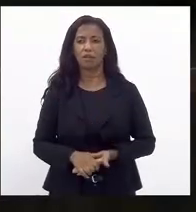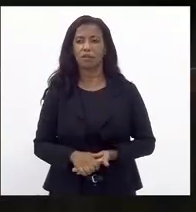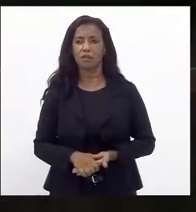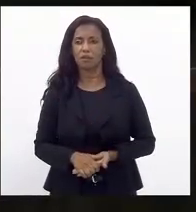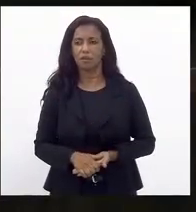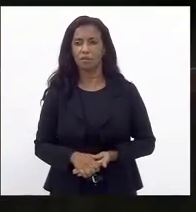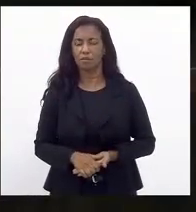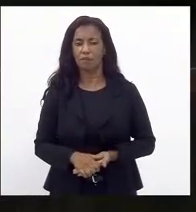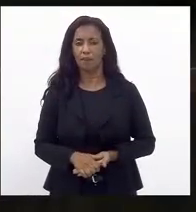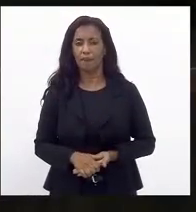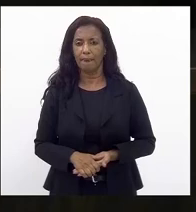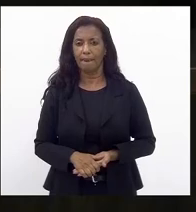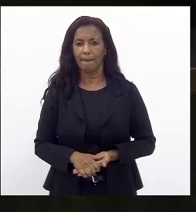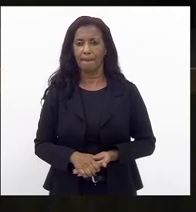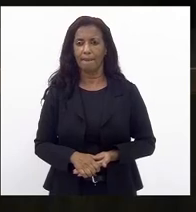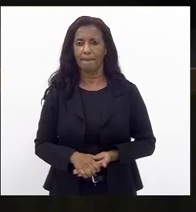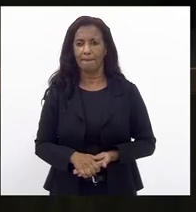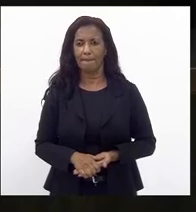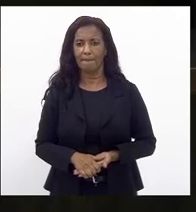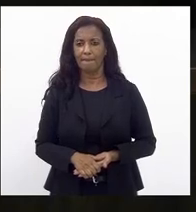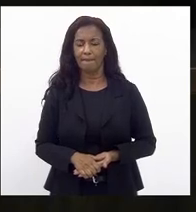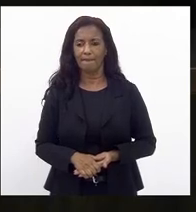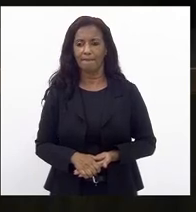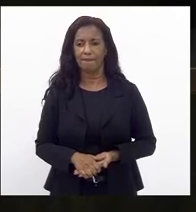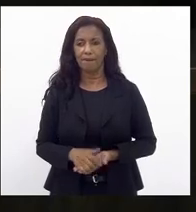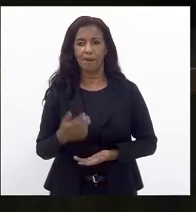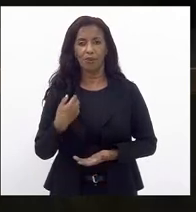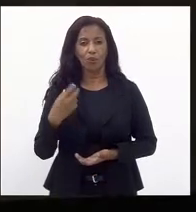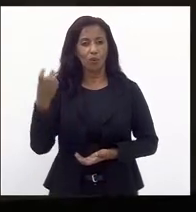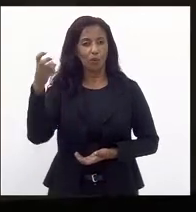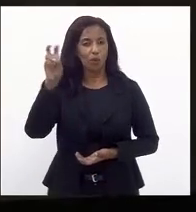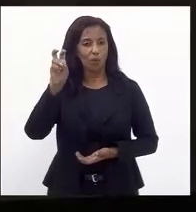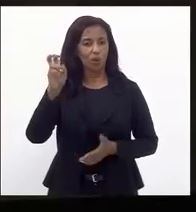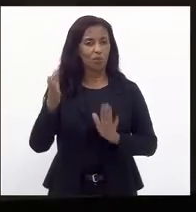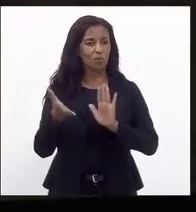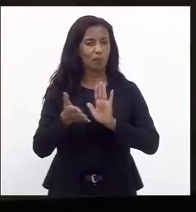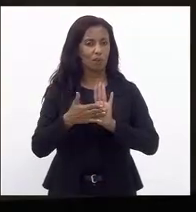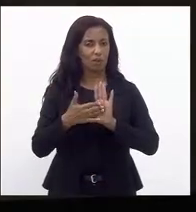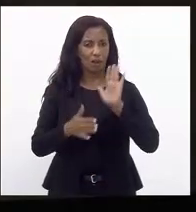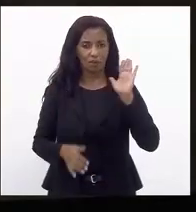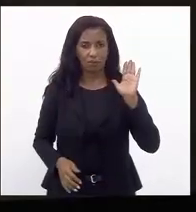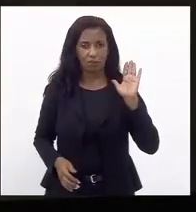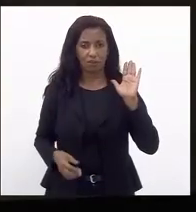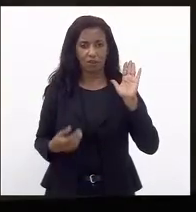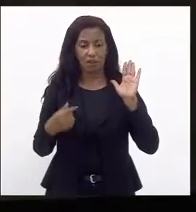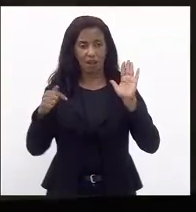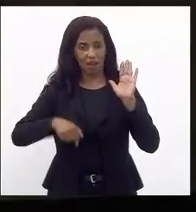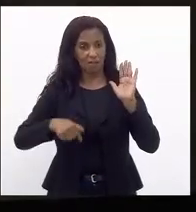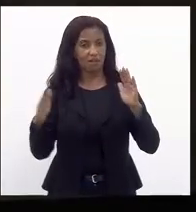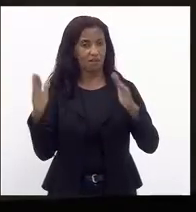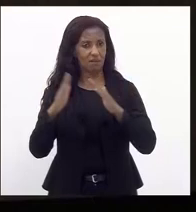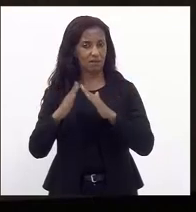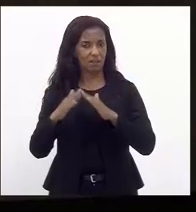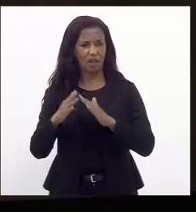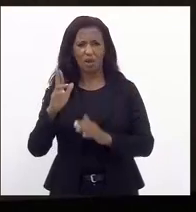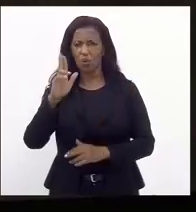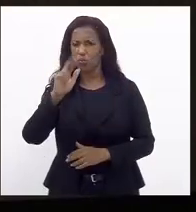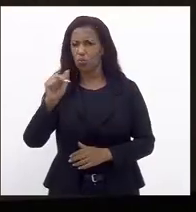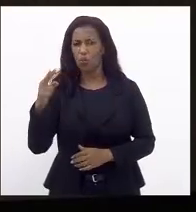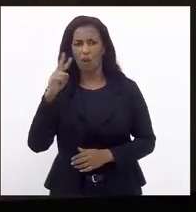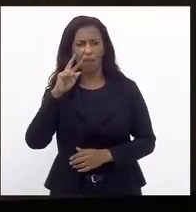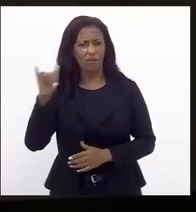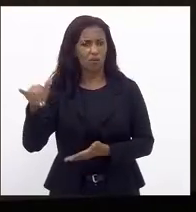receita vai para sempre agora eu tô no meu quinto mandato parlamentar terceiro mandar para aqui nessa casa eu